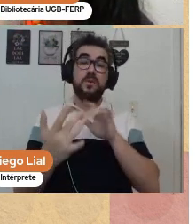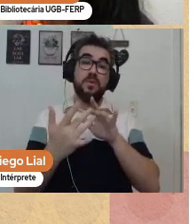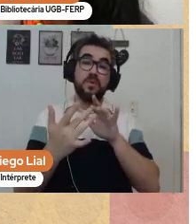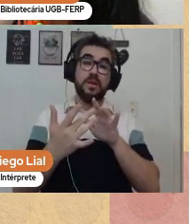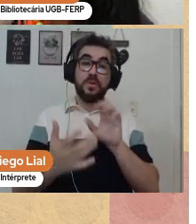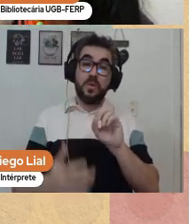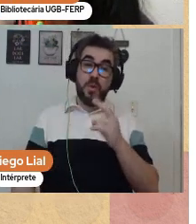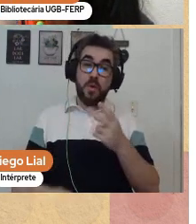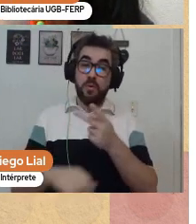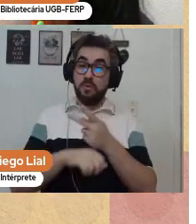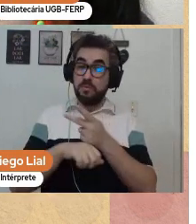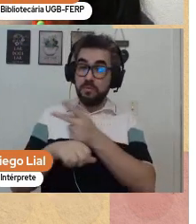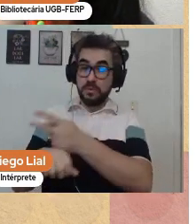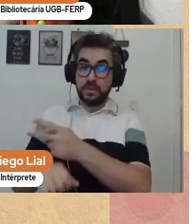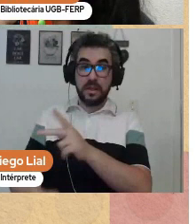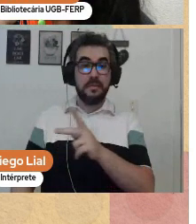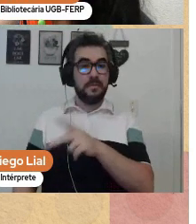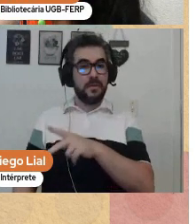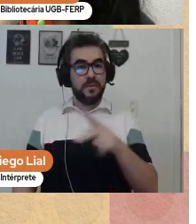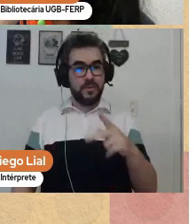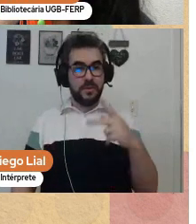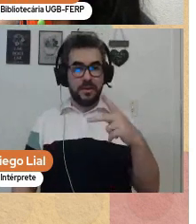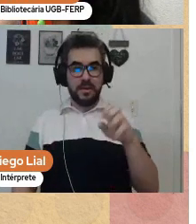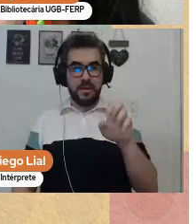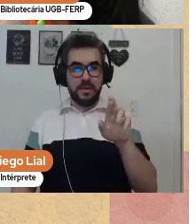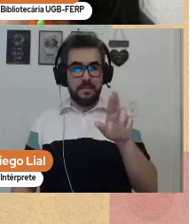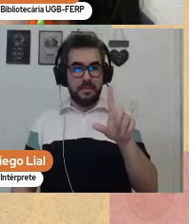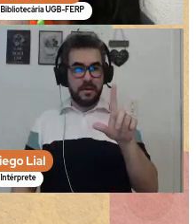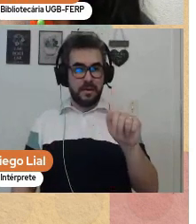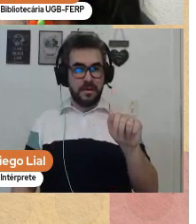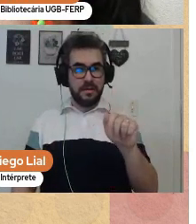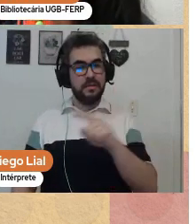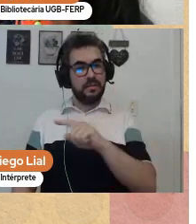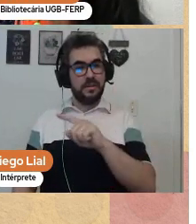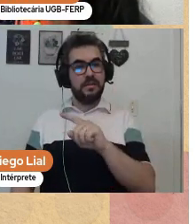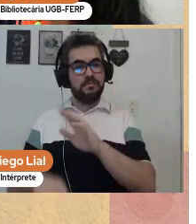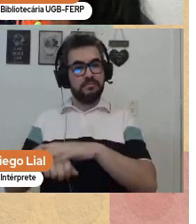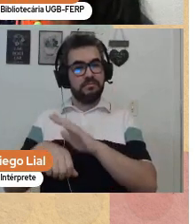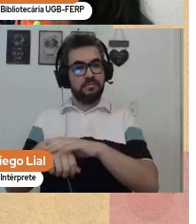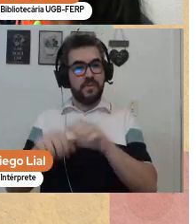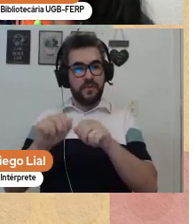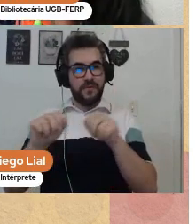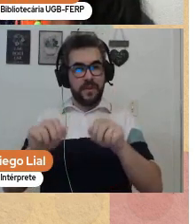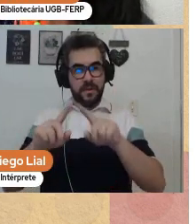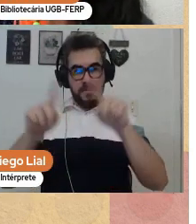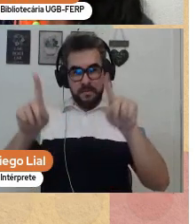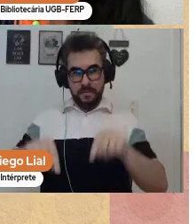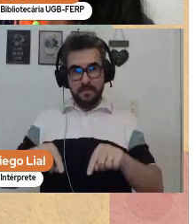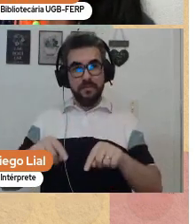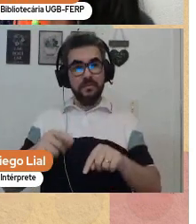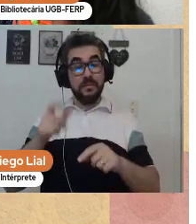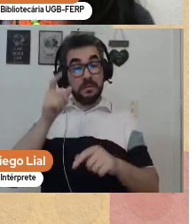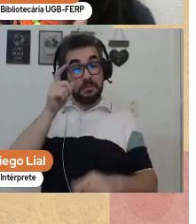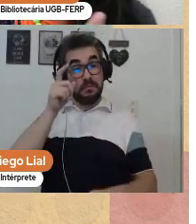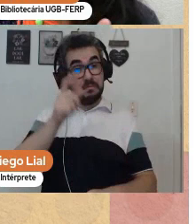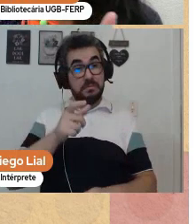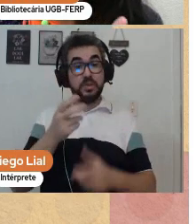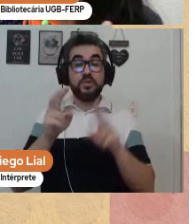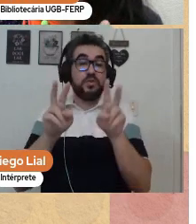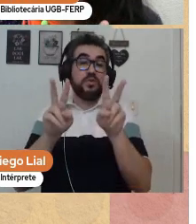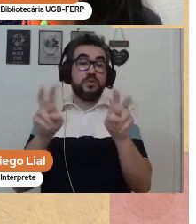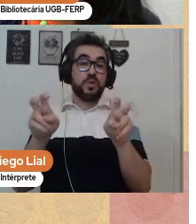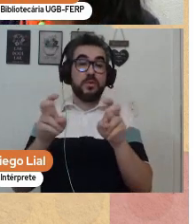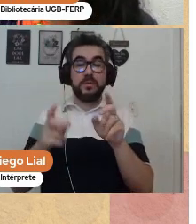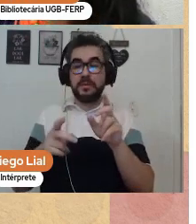professora Josefine fizeram esse projeto, que muito interessante, sobre os documentos sonoros musicais, né, mas com